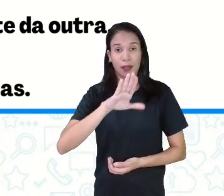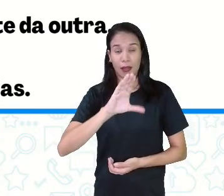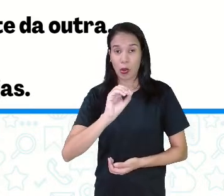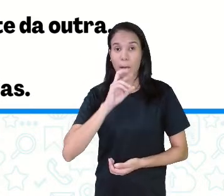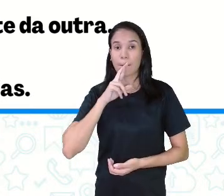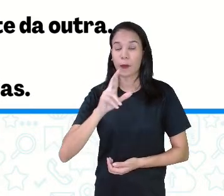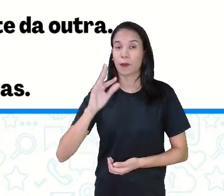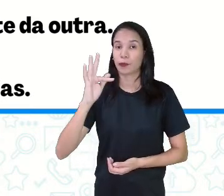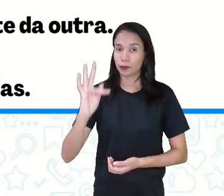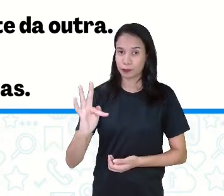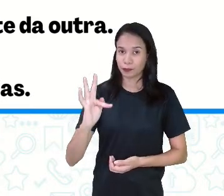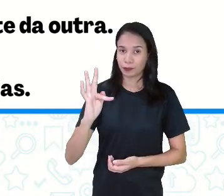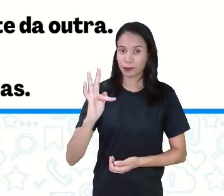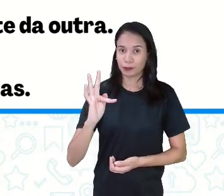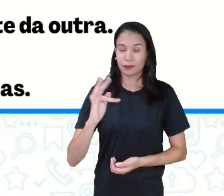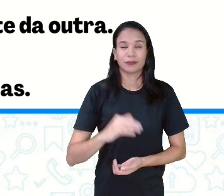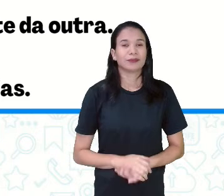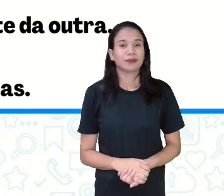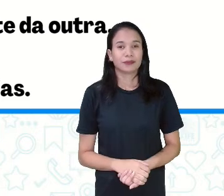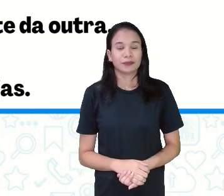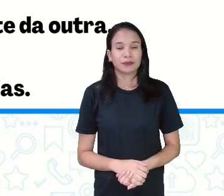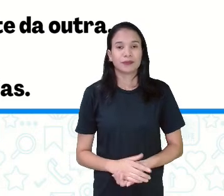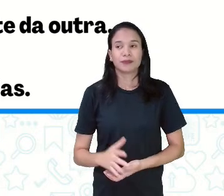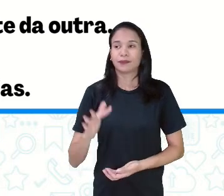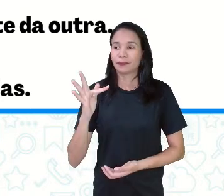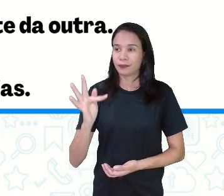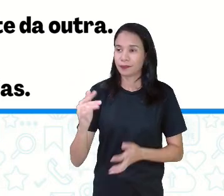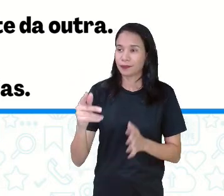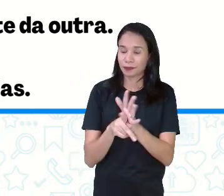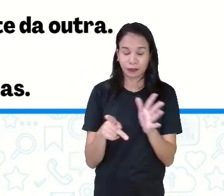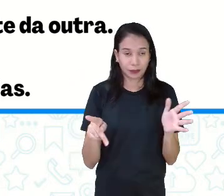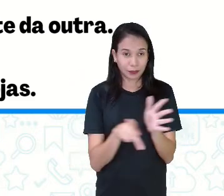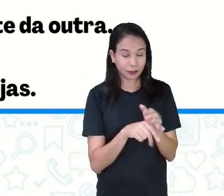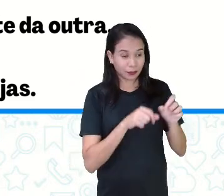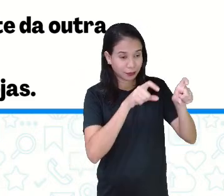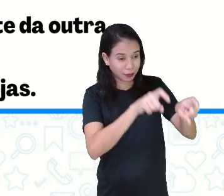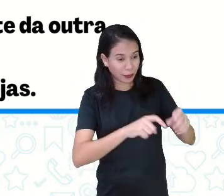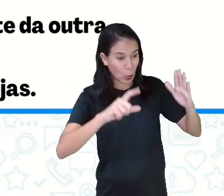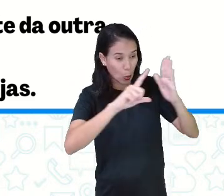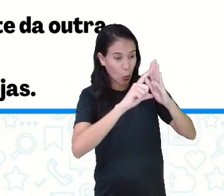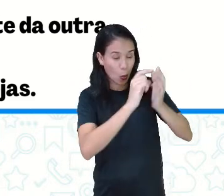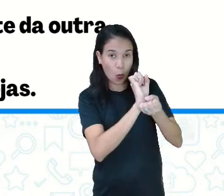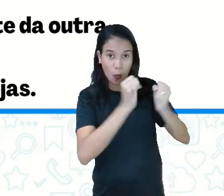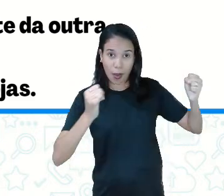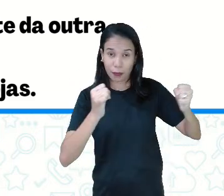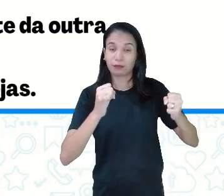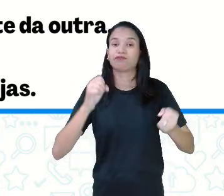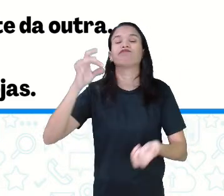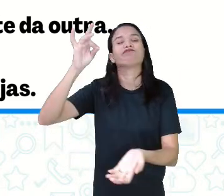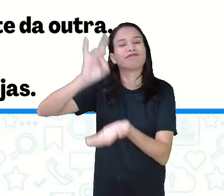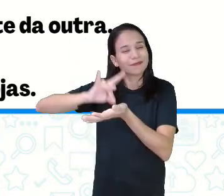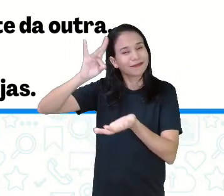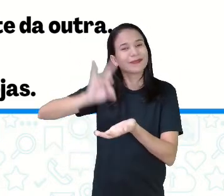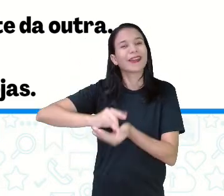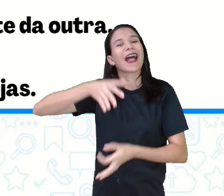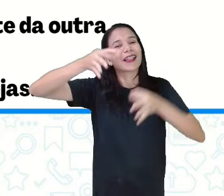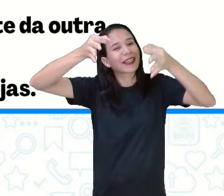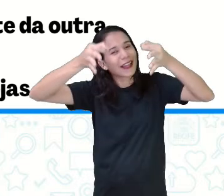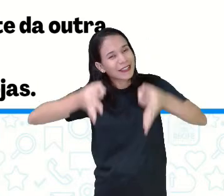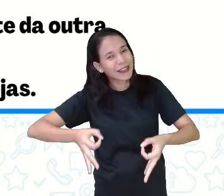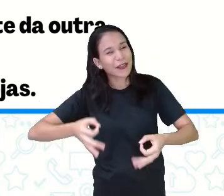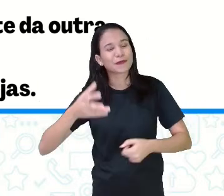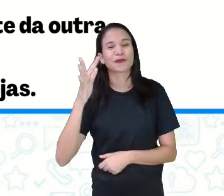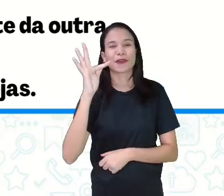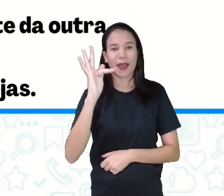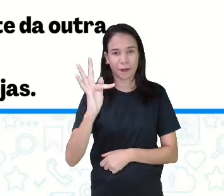é F. Caio respondeu F. Na zona rural tem grandes lojas e Caio acertou.